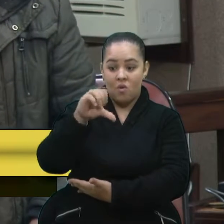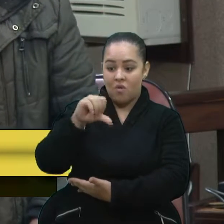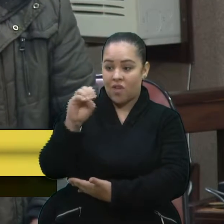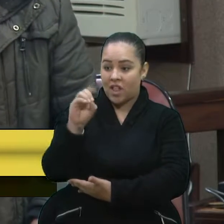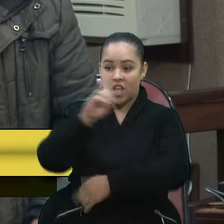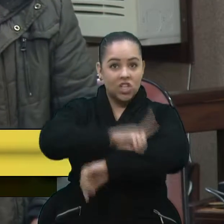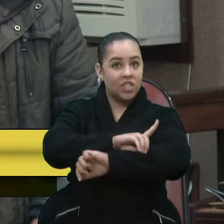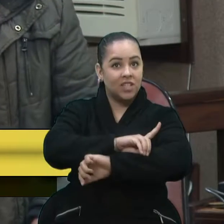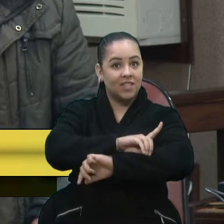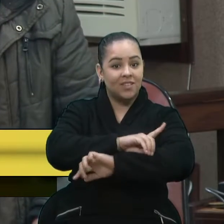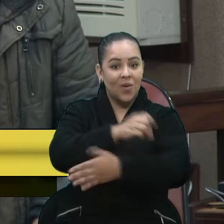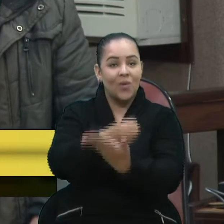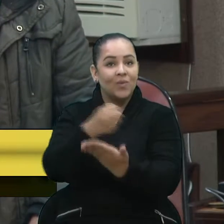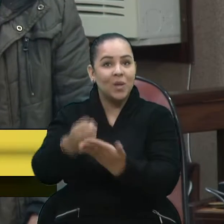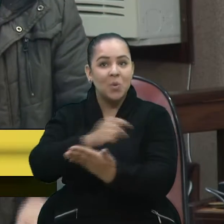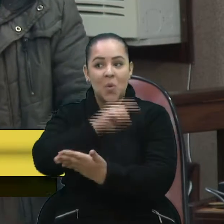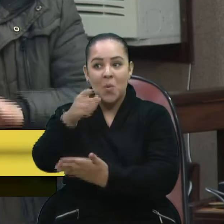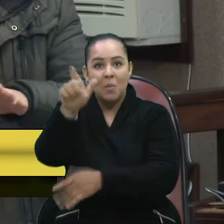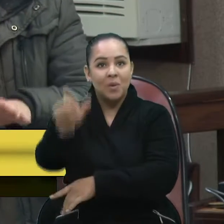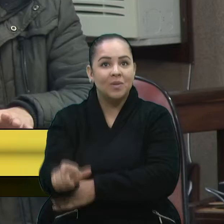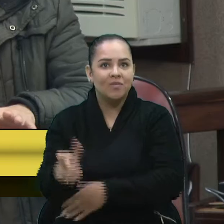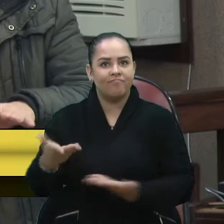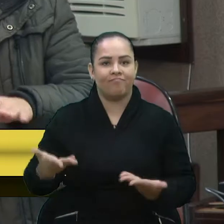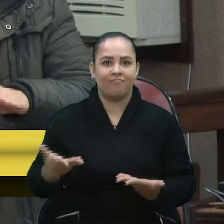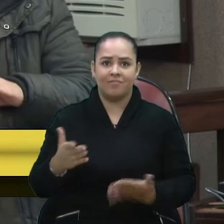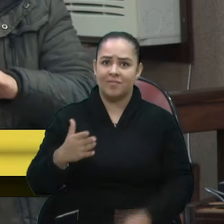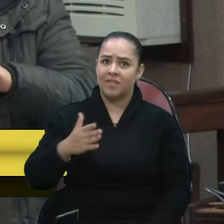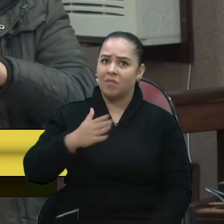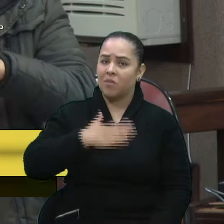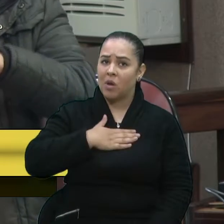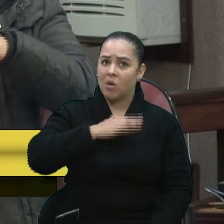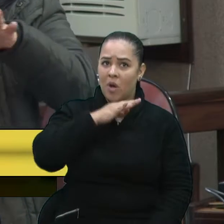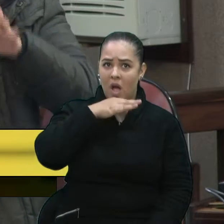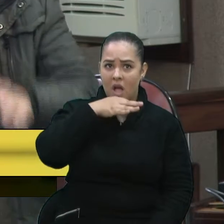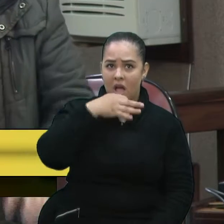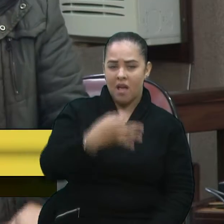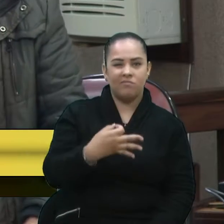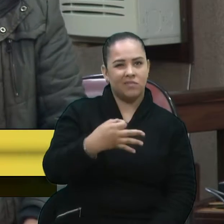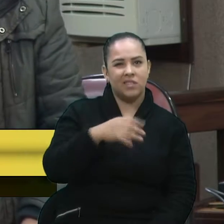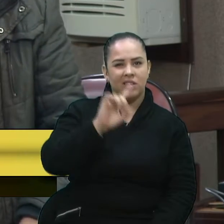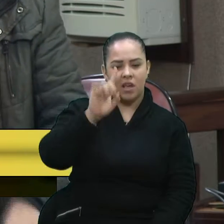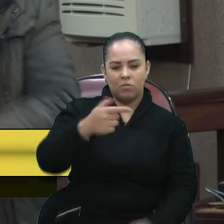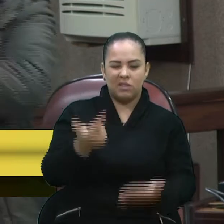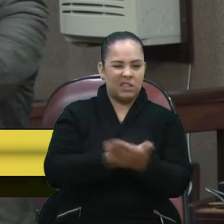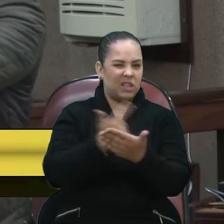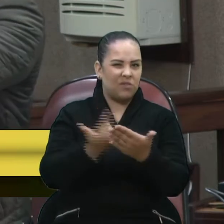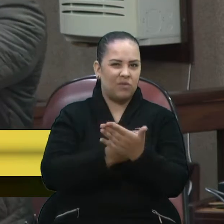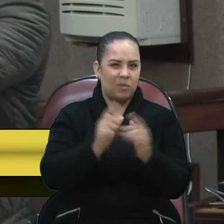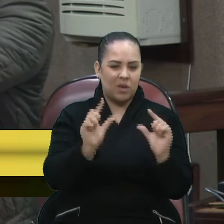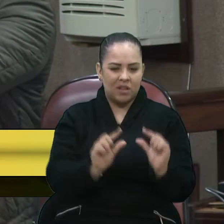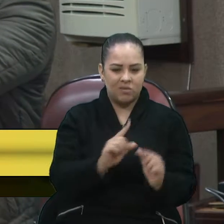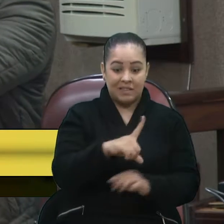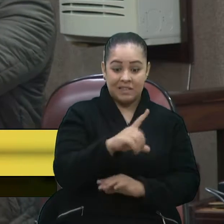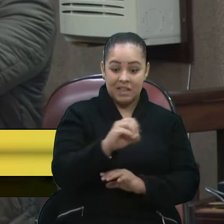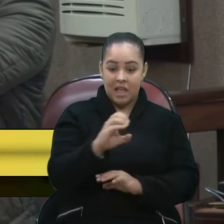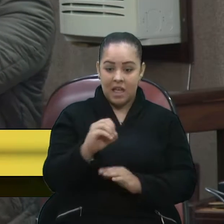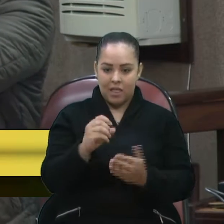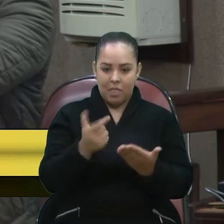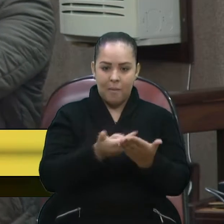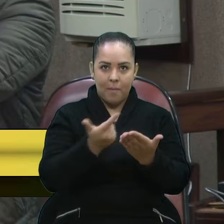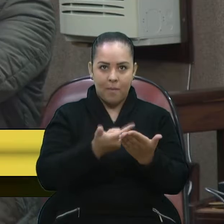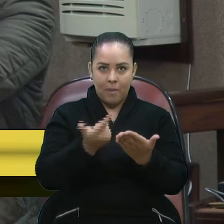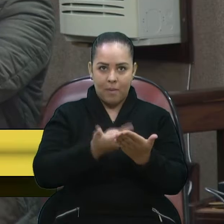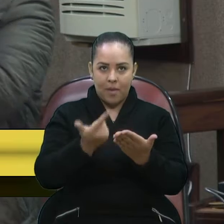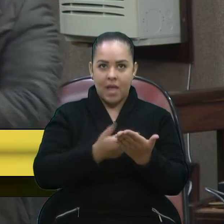pessoa. Eu vou sugerir um livro a 100 e poucas páginas, e não tem ideologia, vereador Marcon. É